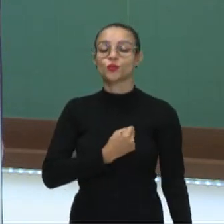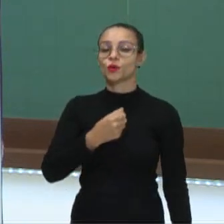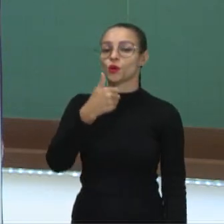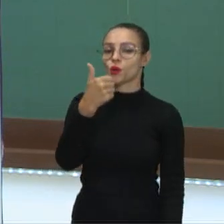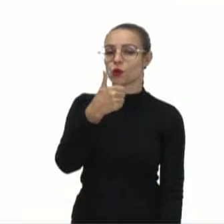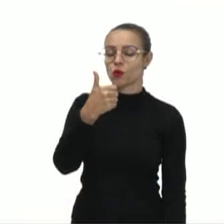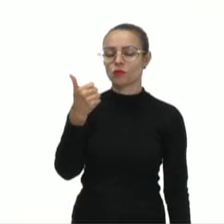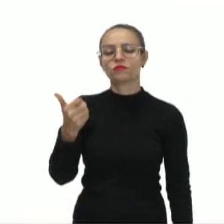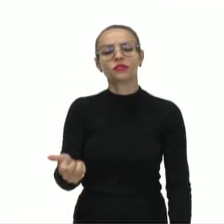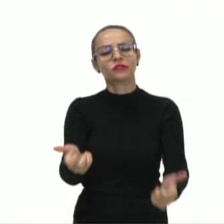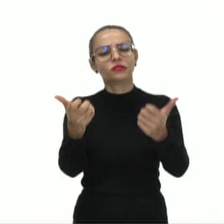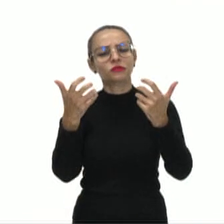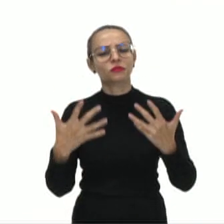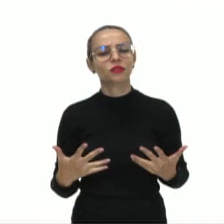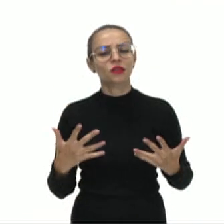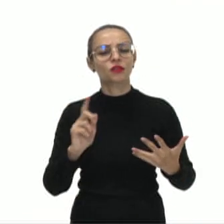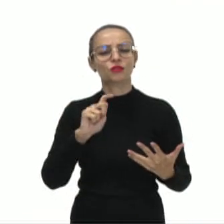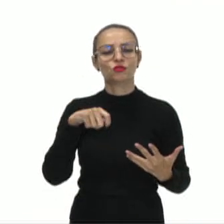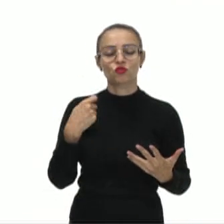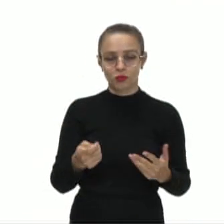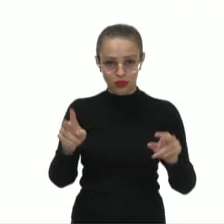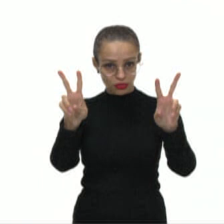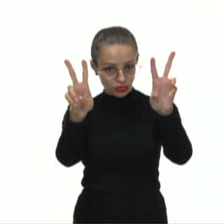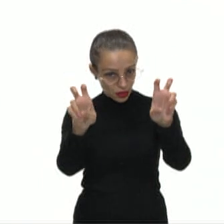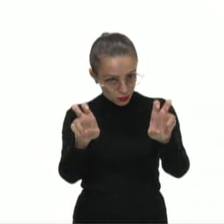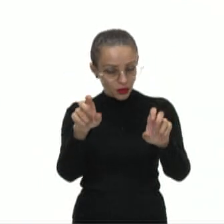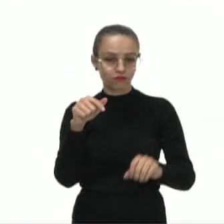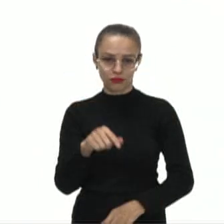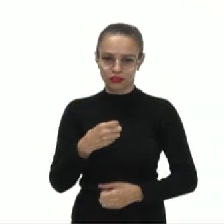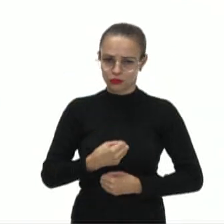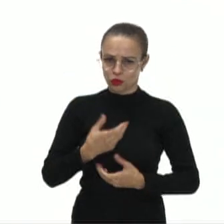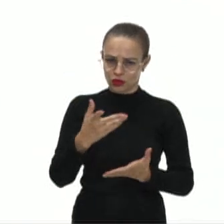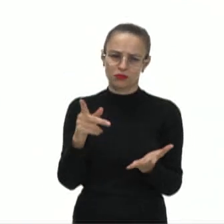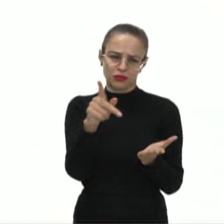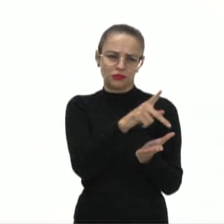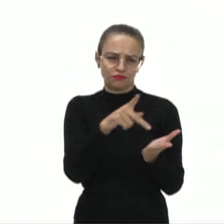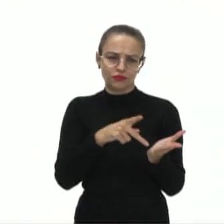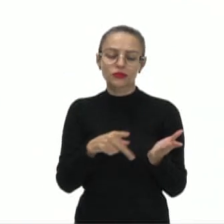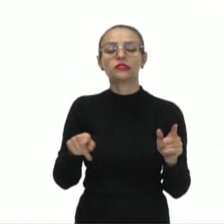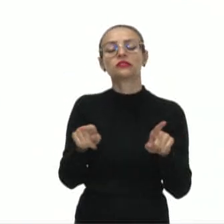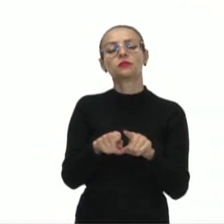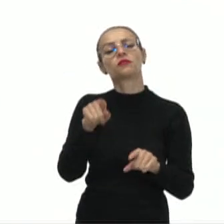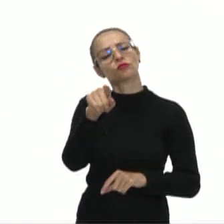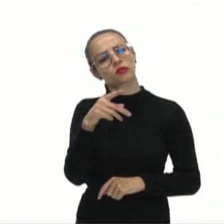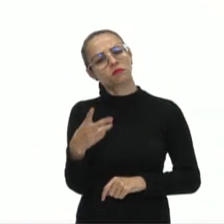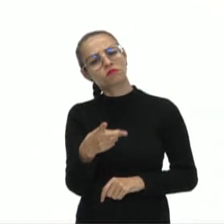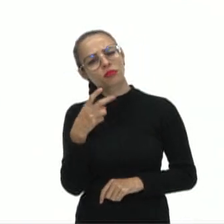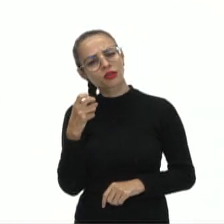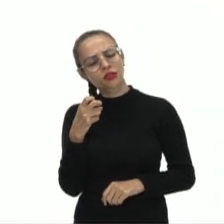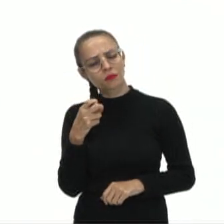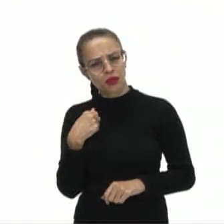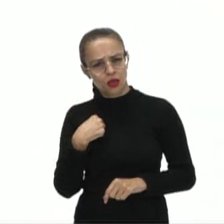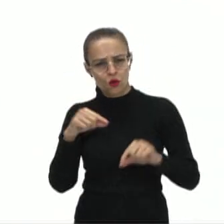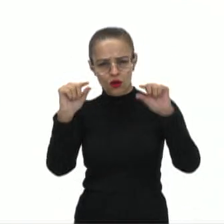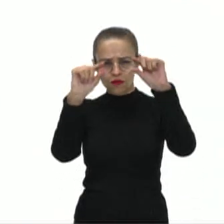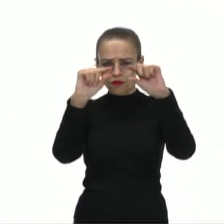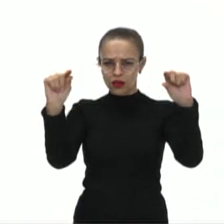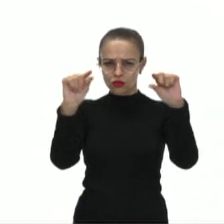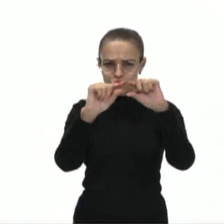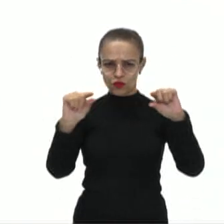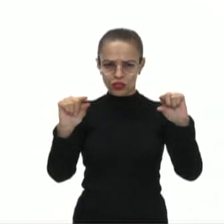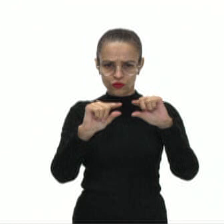e comentar sobre a temática do poema. Se você percebeu que os versos do poema